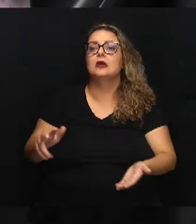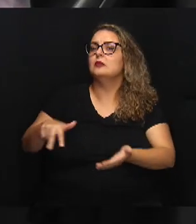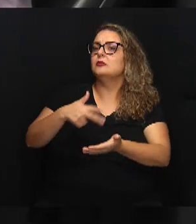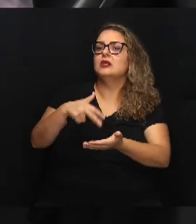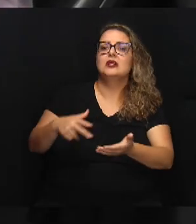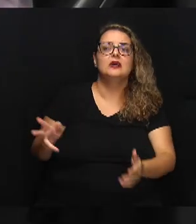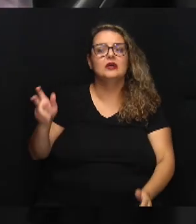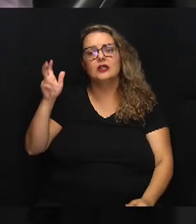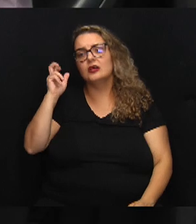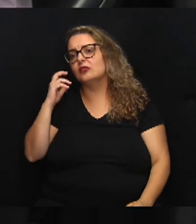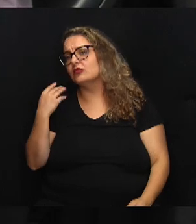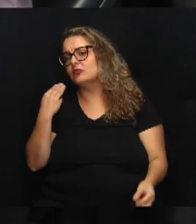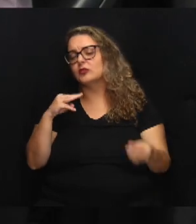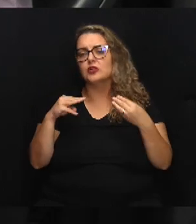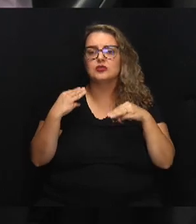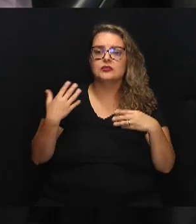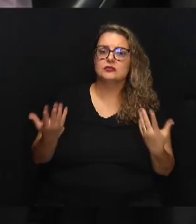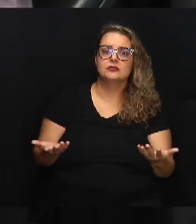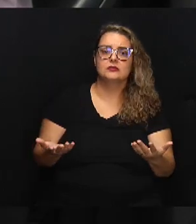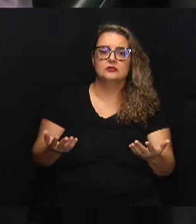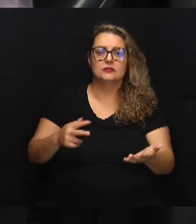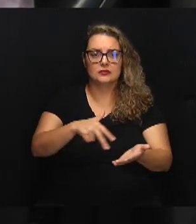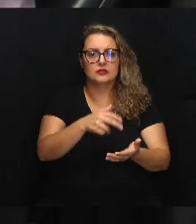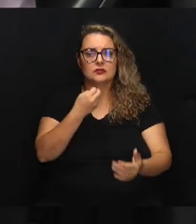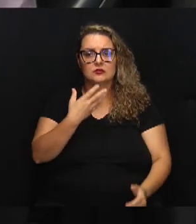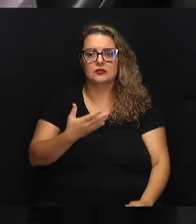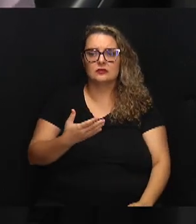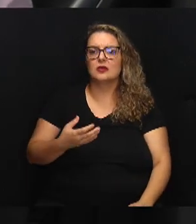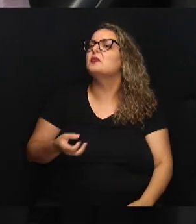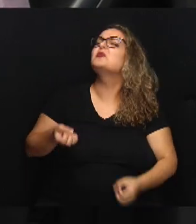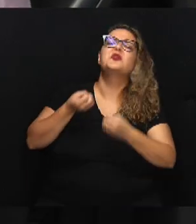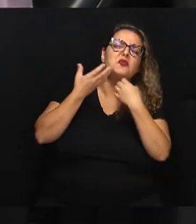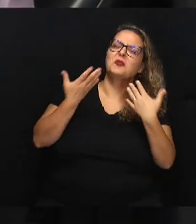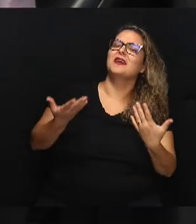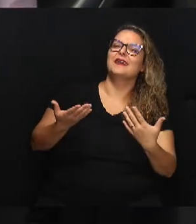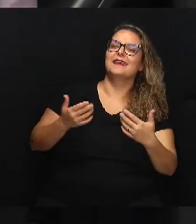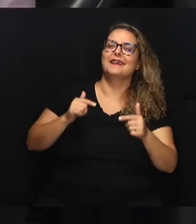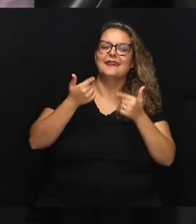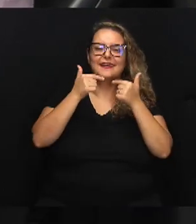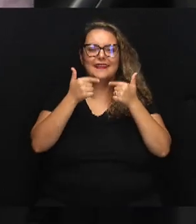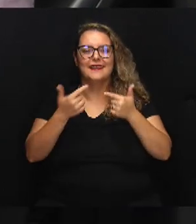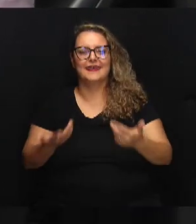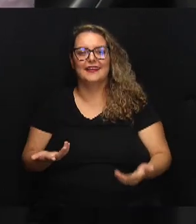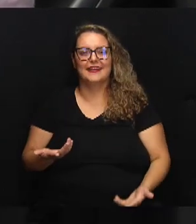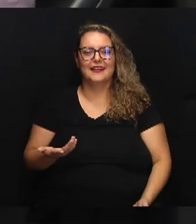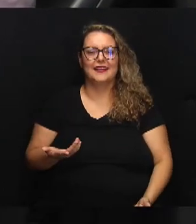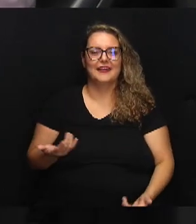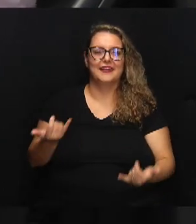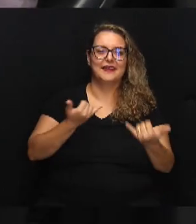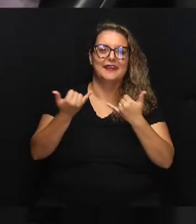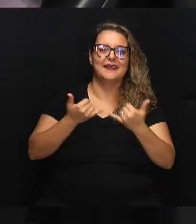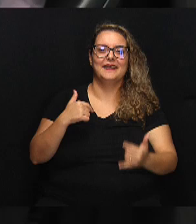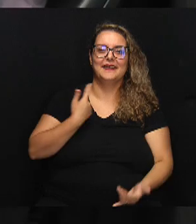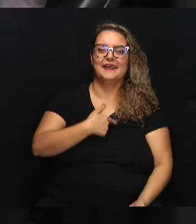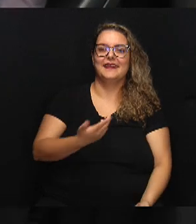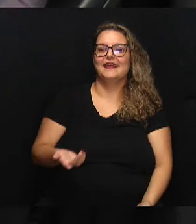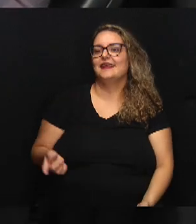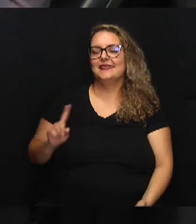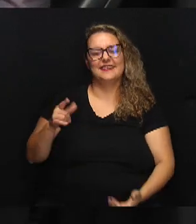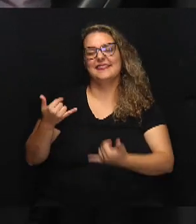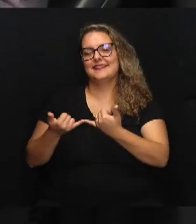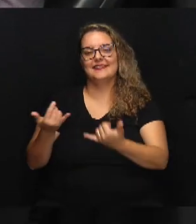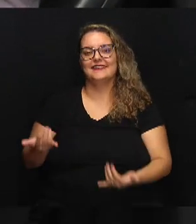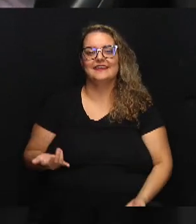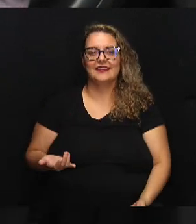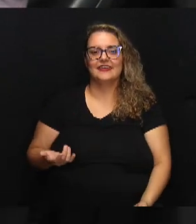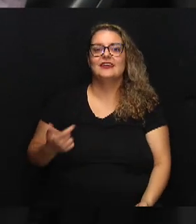para ouvir música, para... Dança bem? Muito bem, nossa. Dança, Conta pra nós. Não, brincadeira. É Mas eu